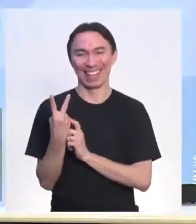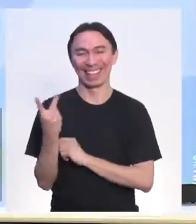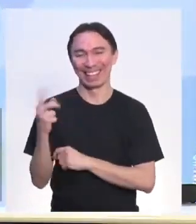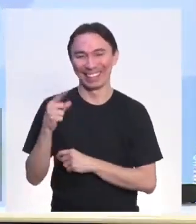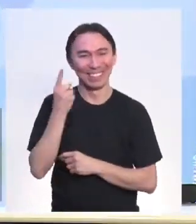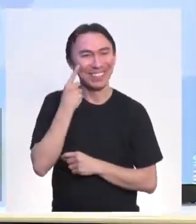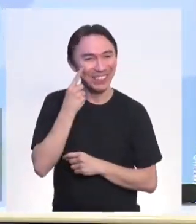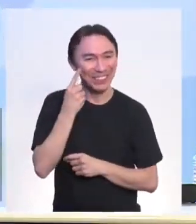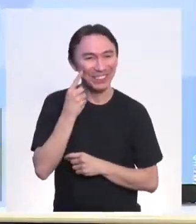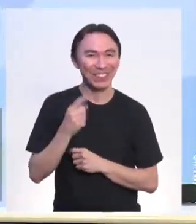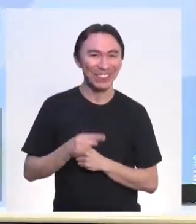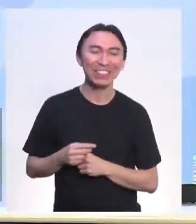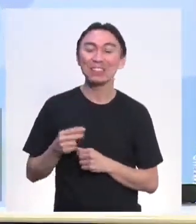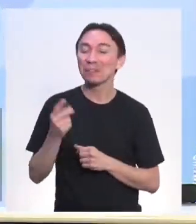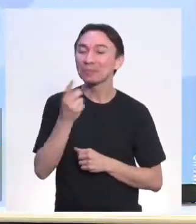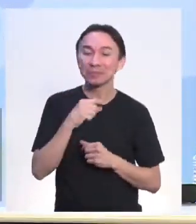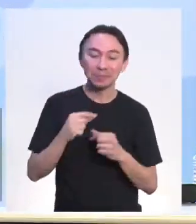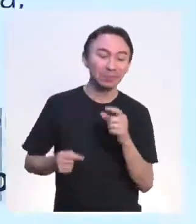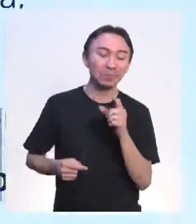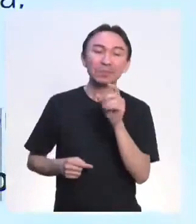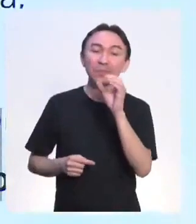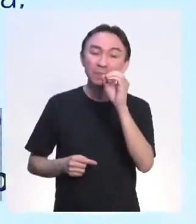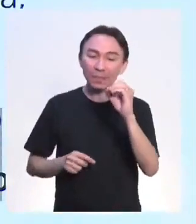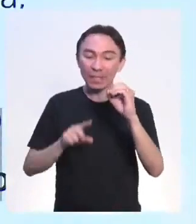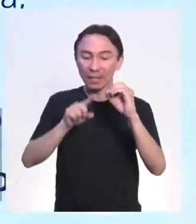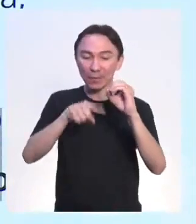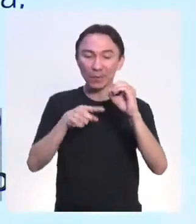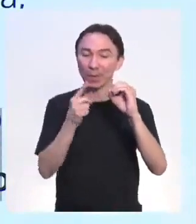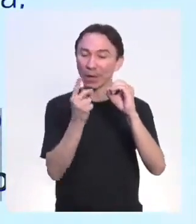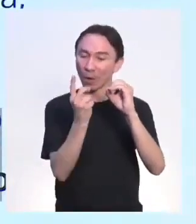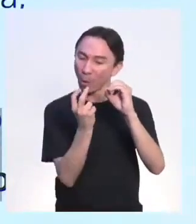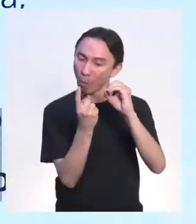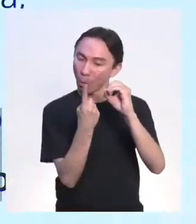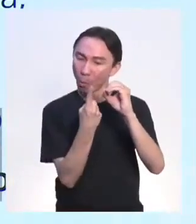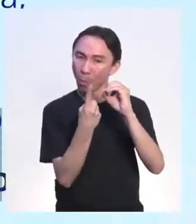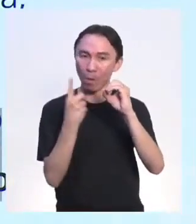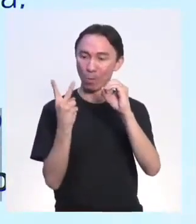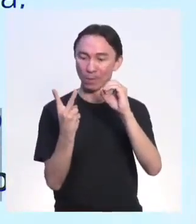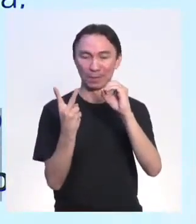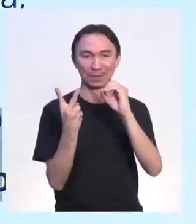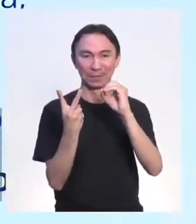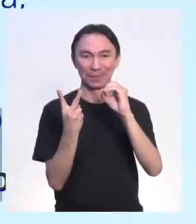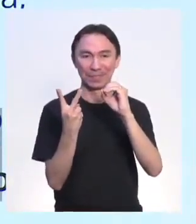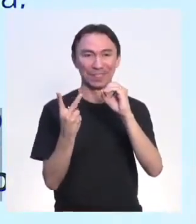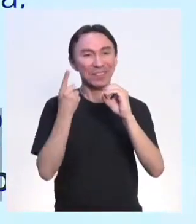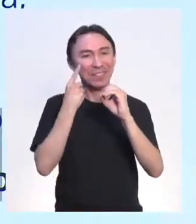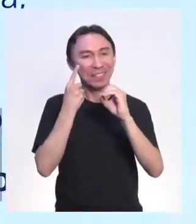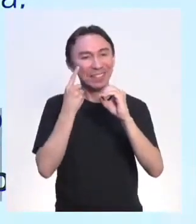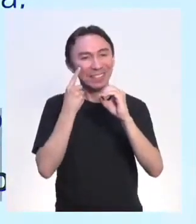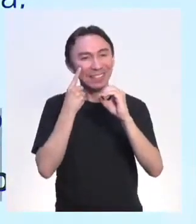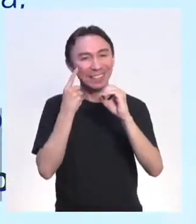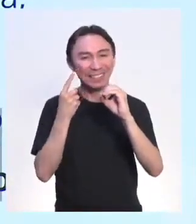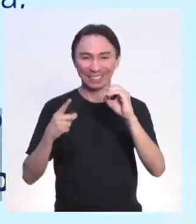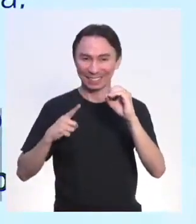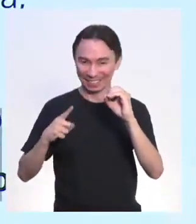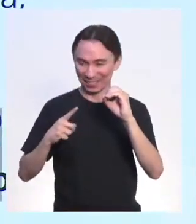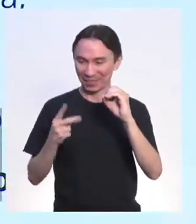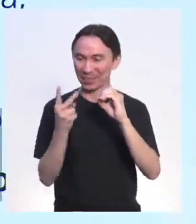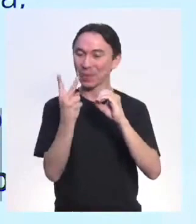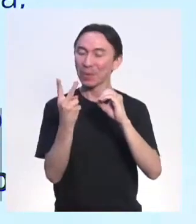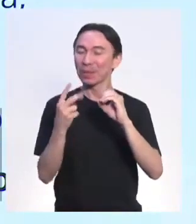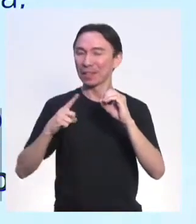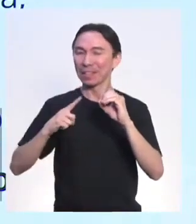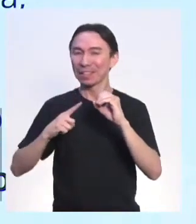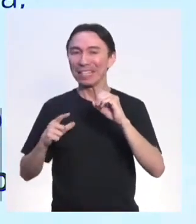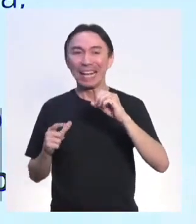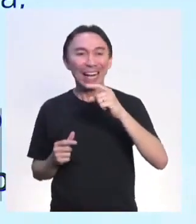centésimos agora. Venho aqui nesta que tem o 4 e nesta que também tem o 4.